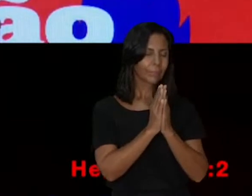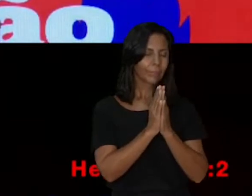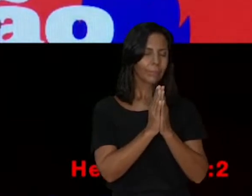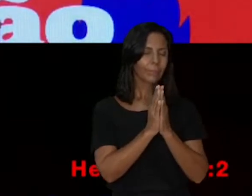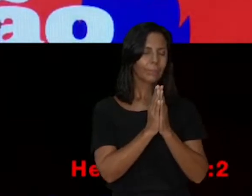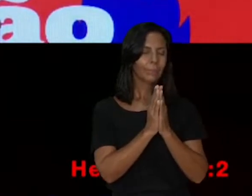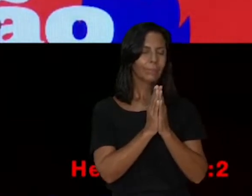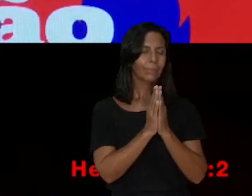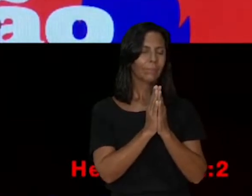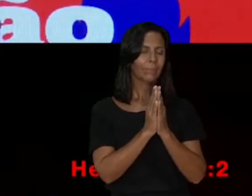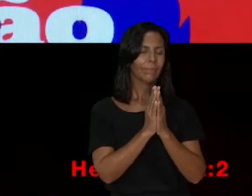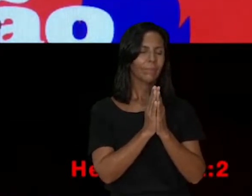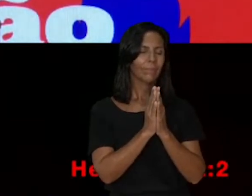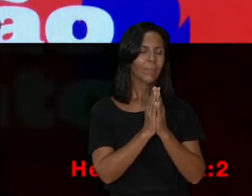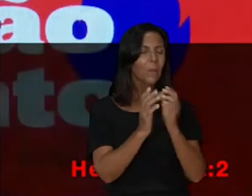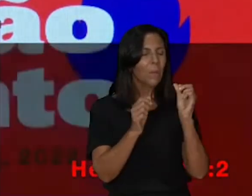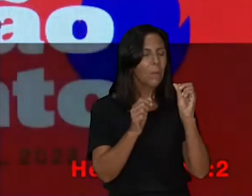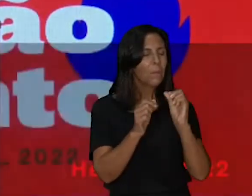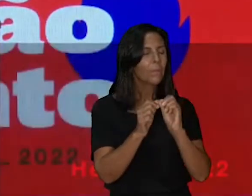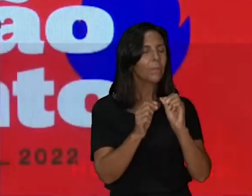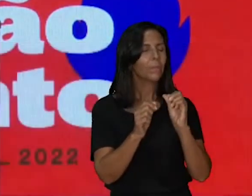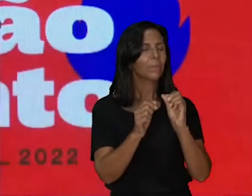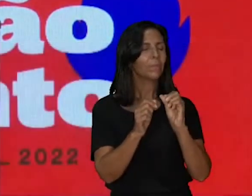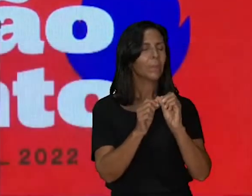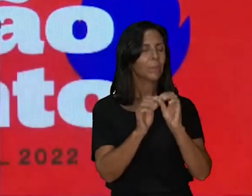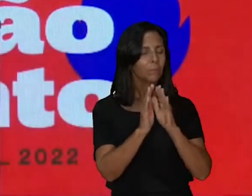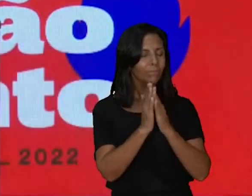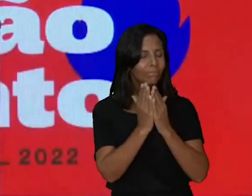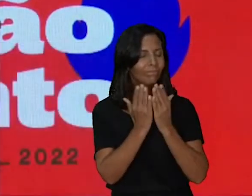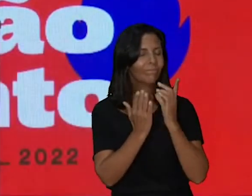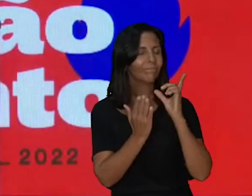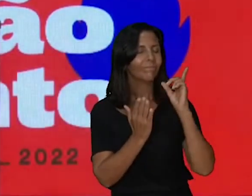faz com que a palavra de Deus